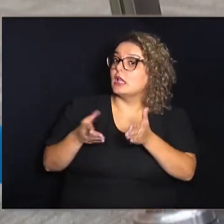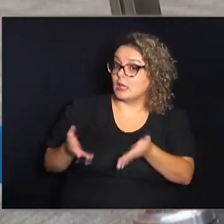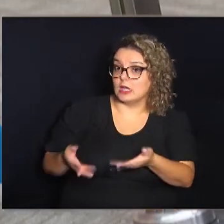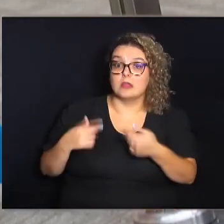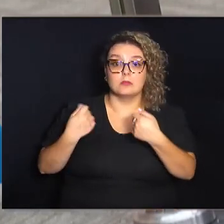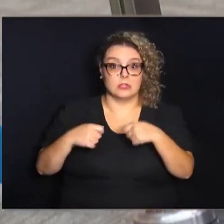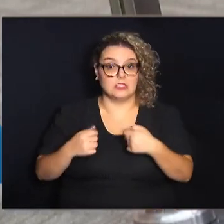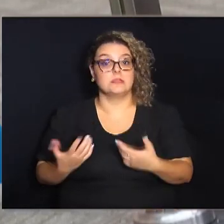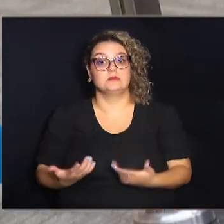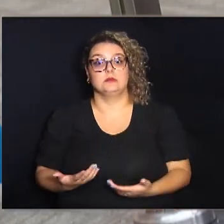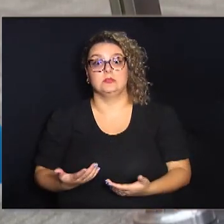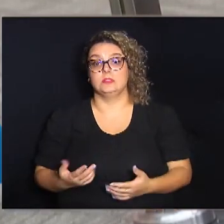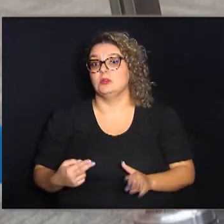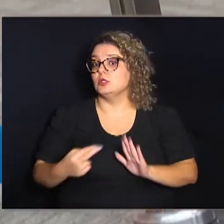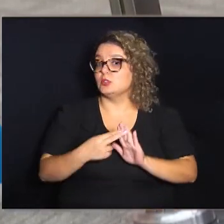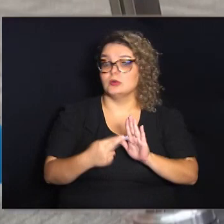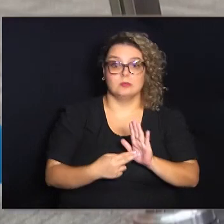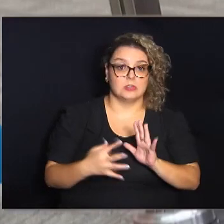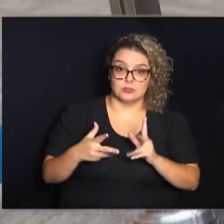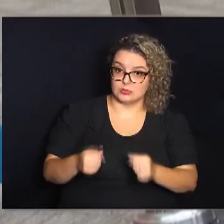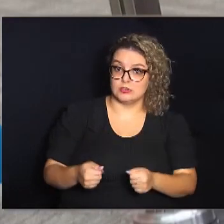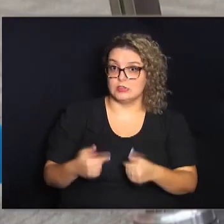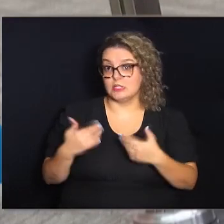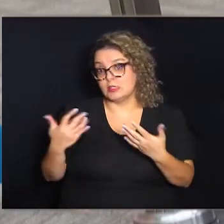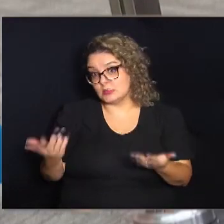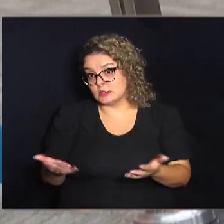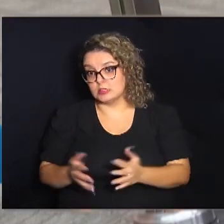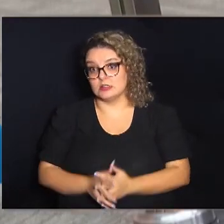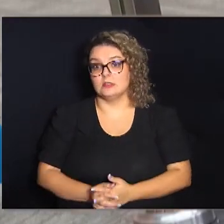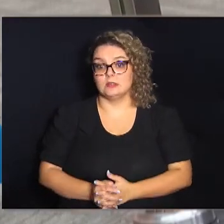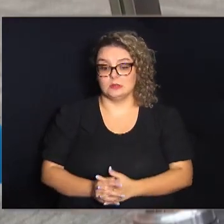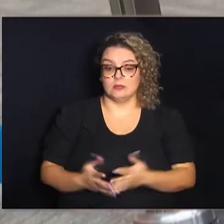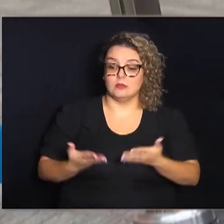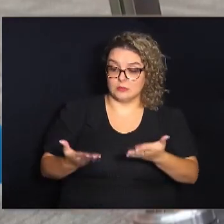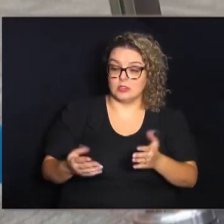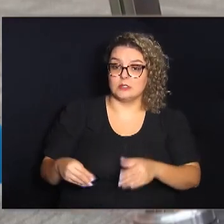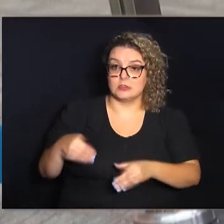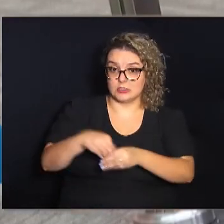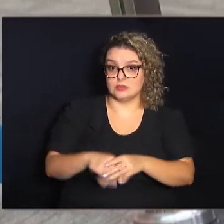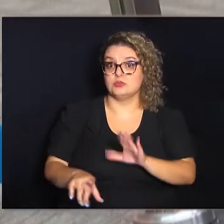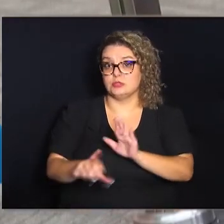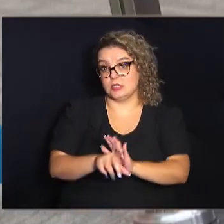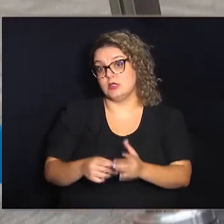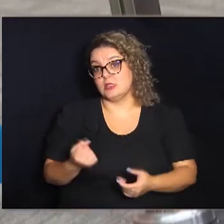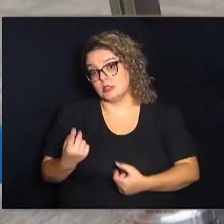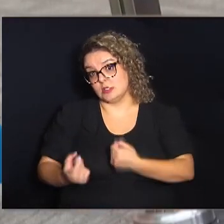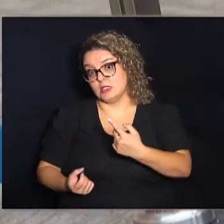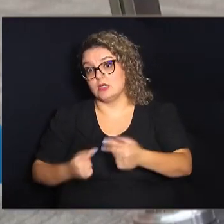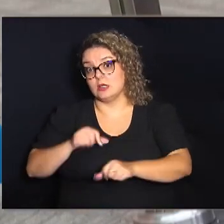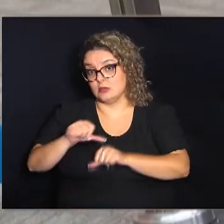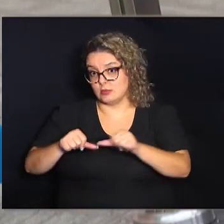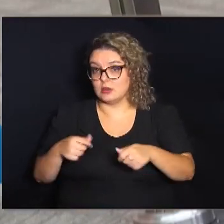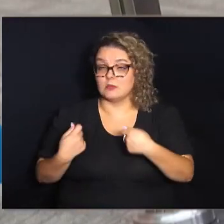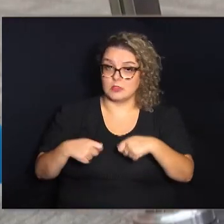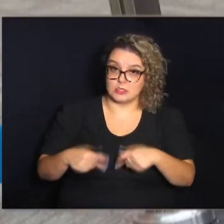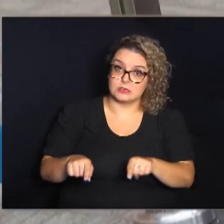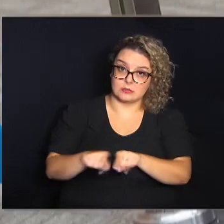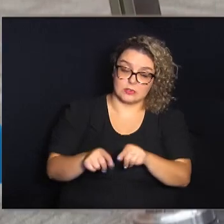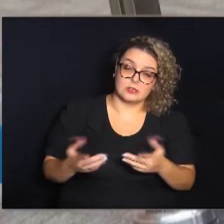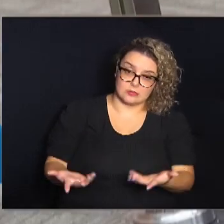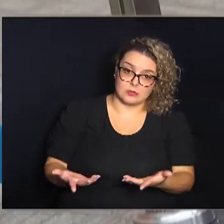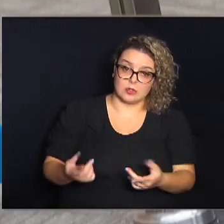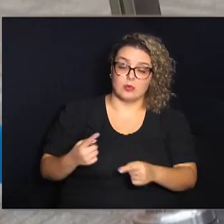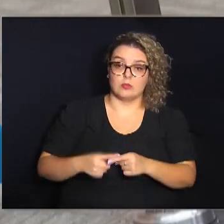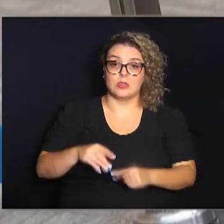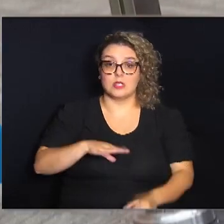que normatizasse tudo aquilo. Então está sendo colocado em lei e já fazendo algumas alterações necessárias também. Porque